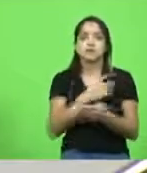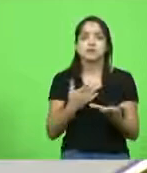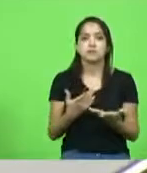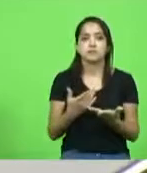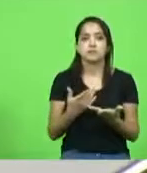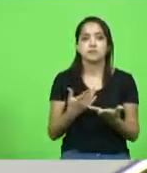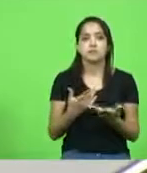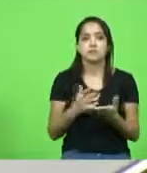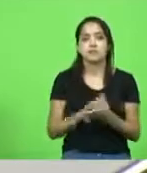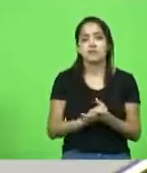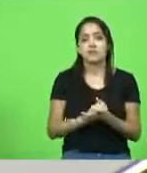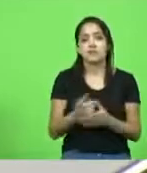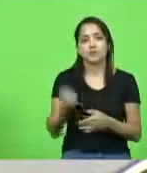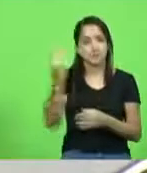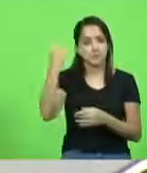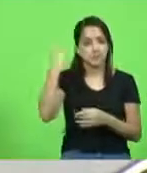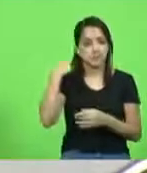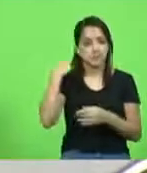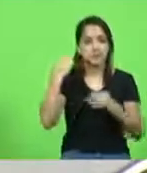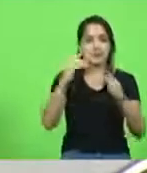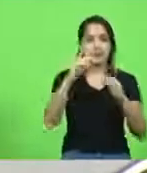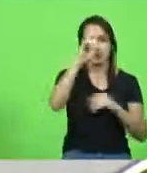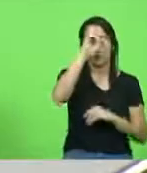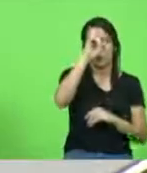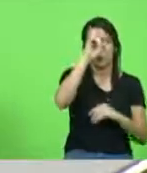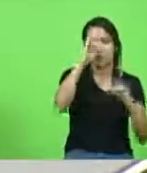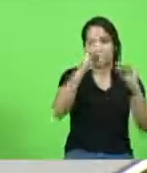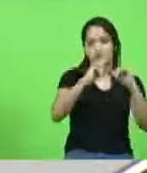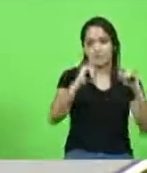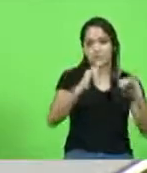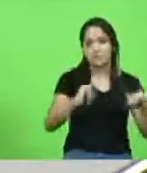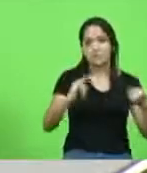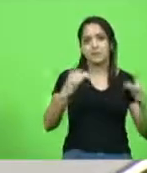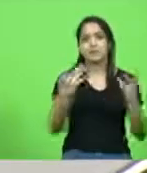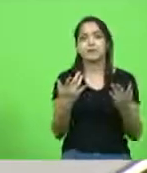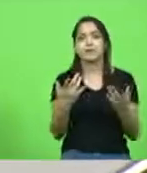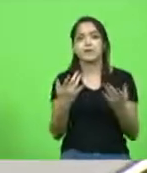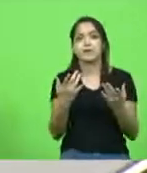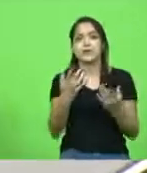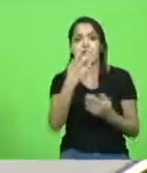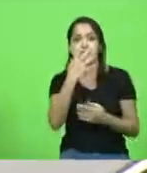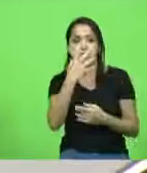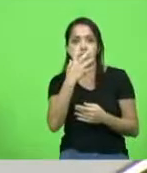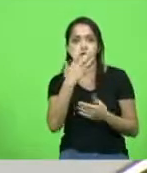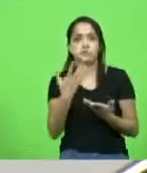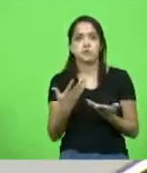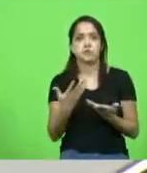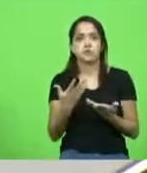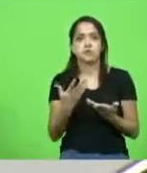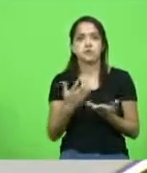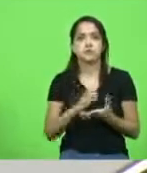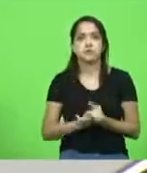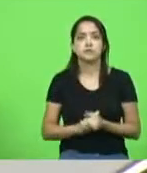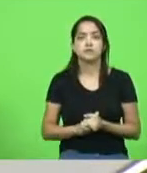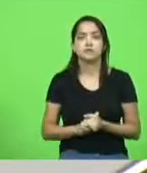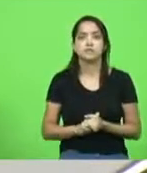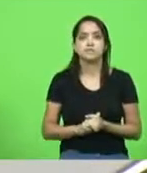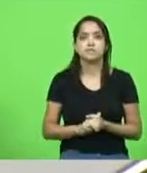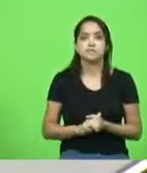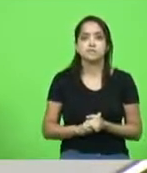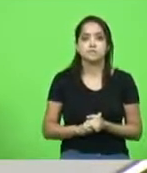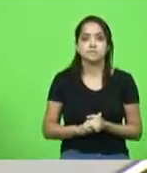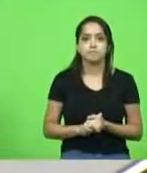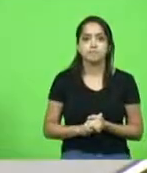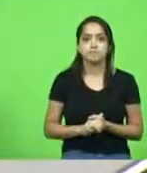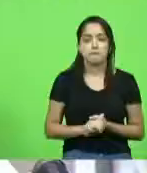repita o que aconteceu em hospital de campanha em respirador e o que aconteceu no ano passado